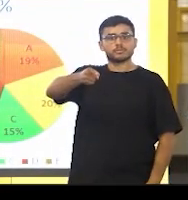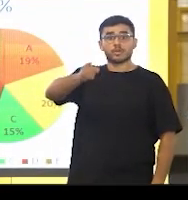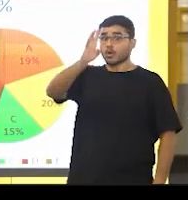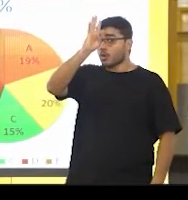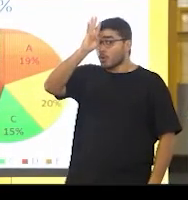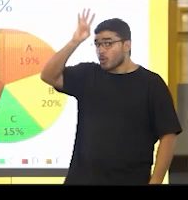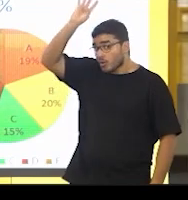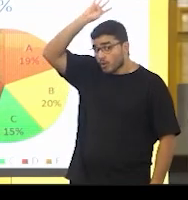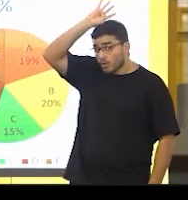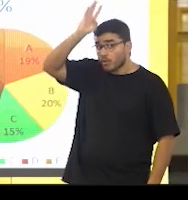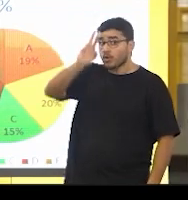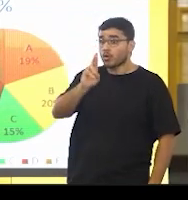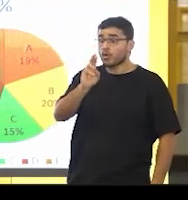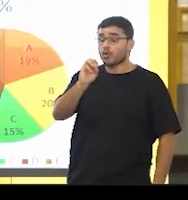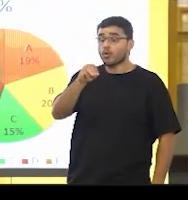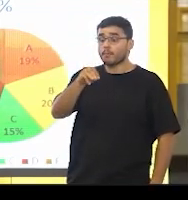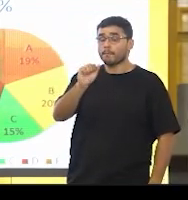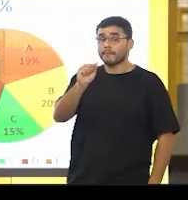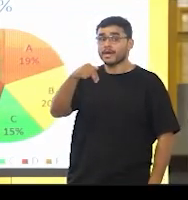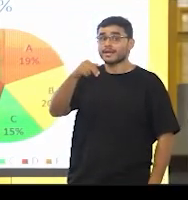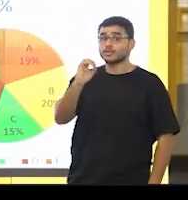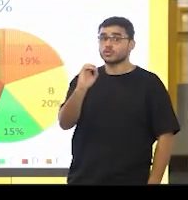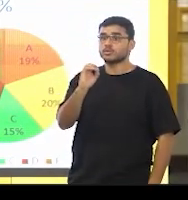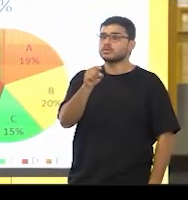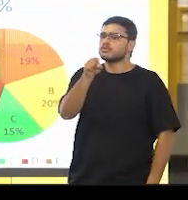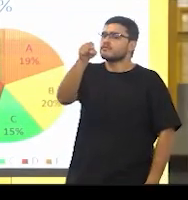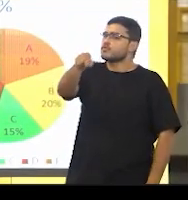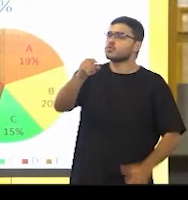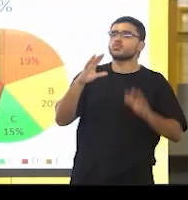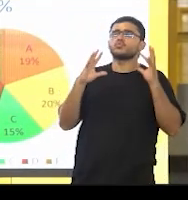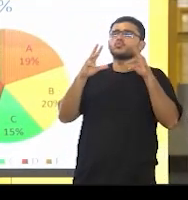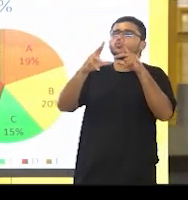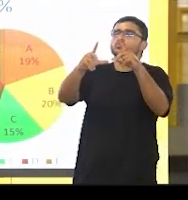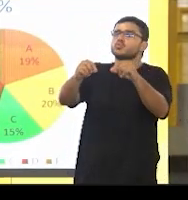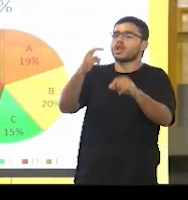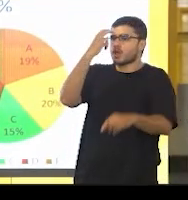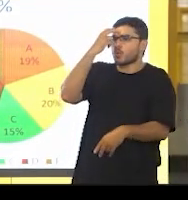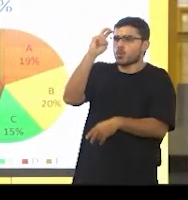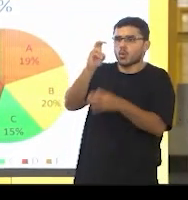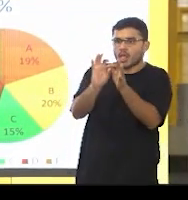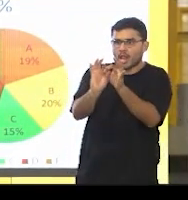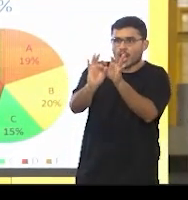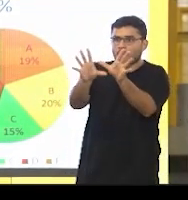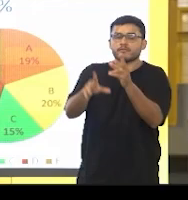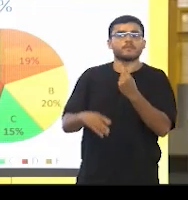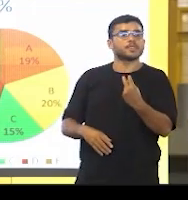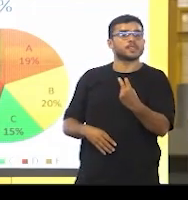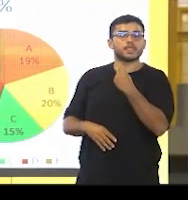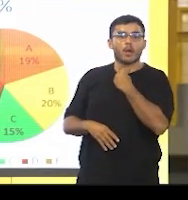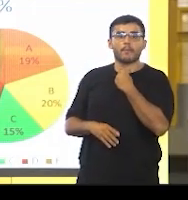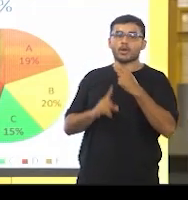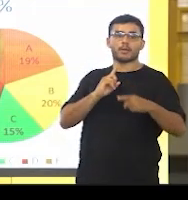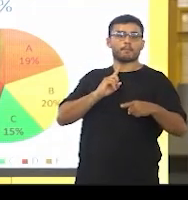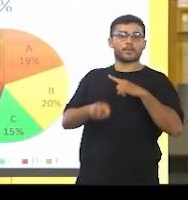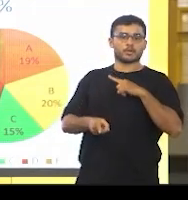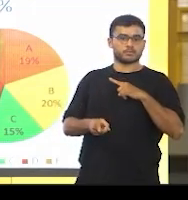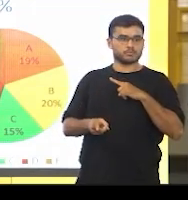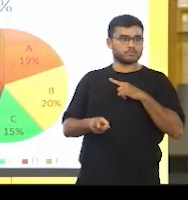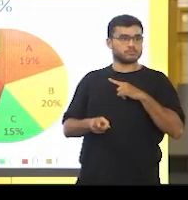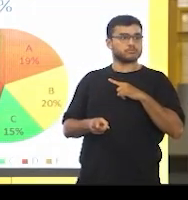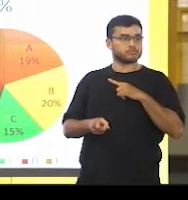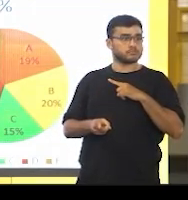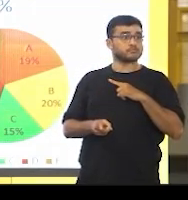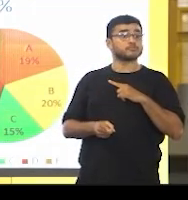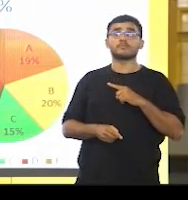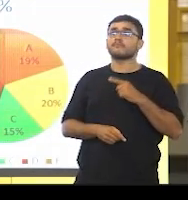ei, a partir de agora vocês não podem mais ter as práticas culturais de vocês. A partir de agora,